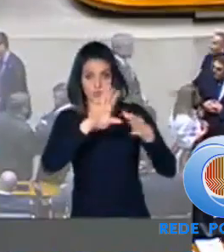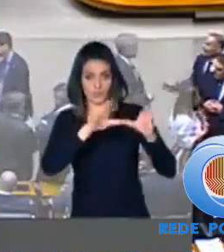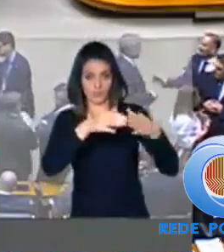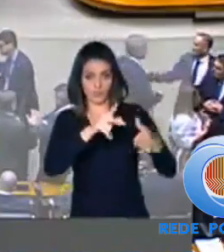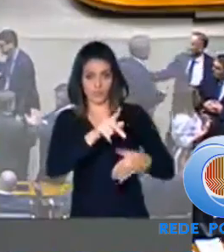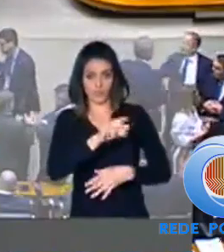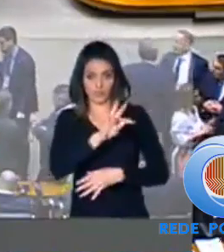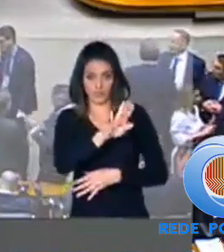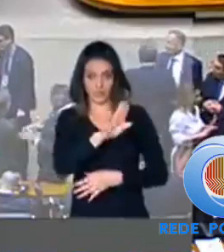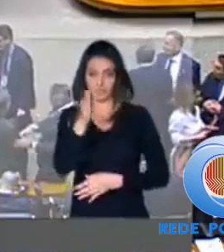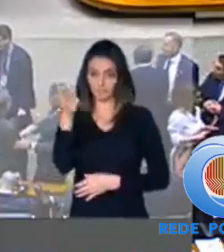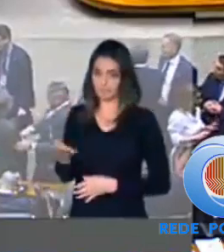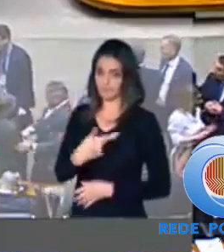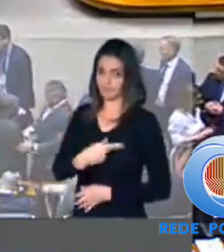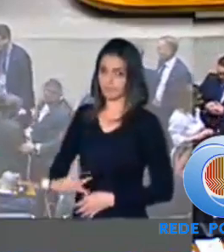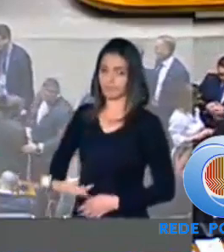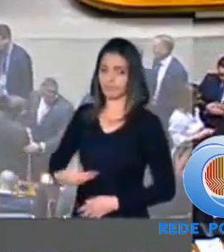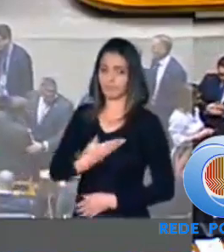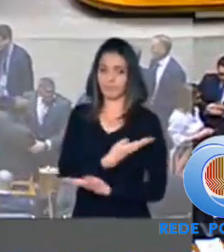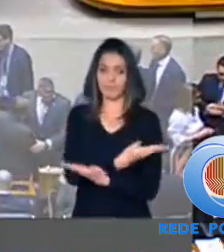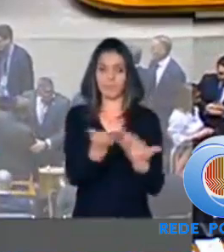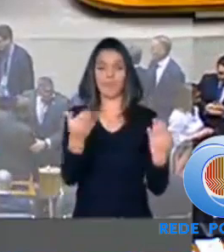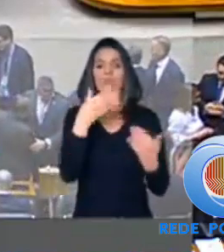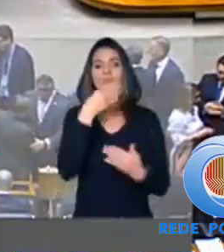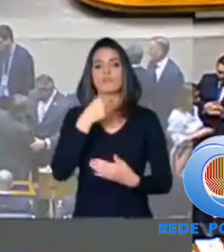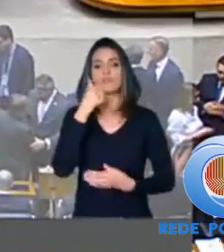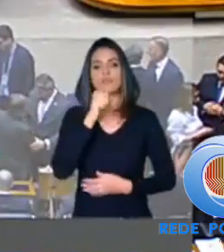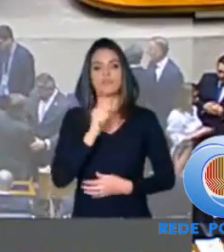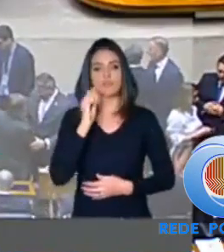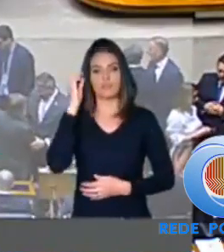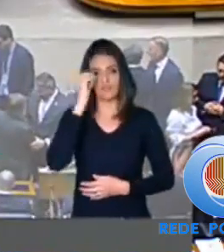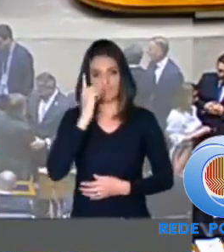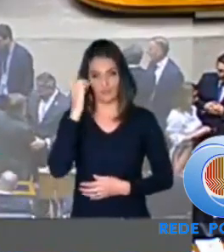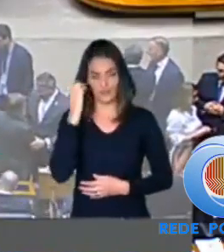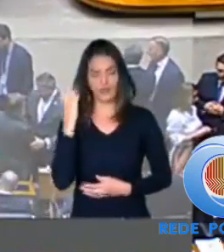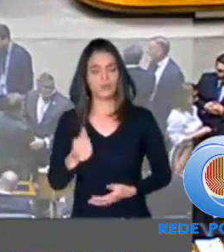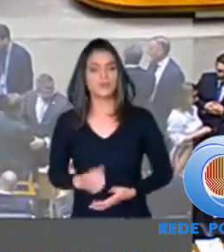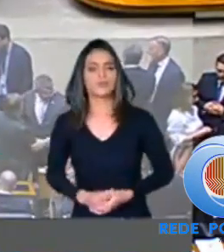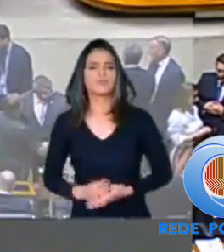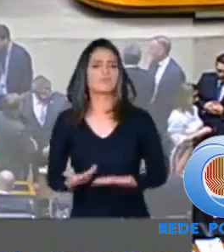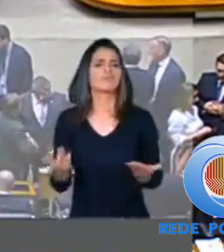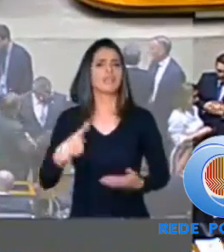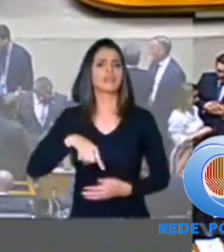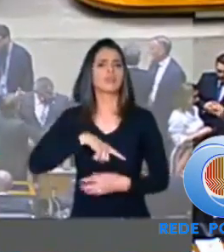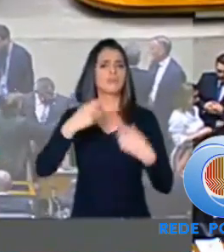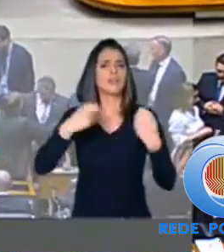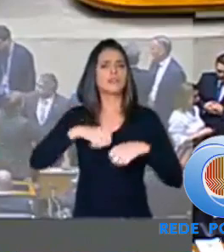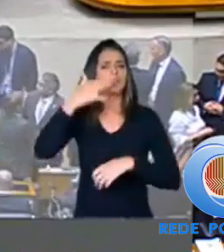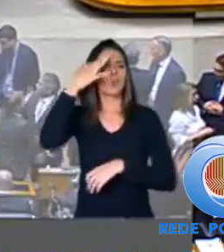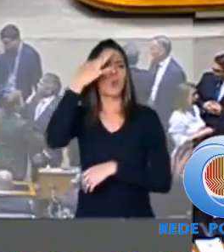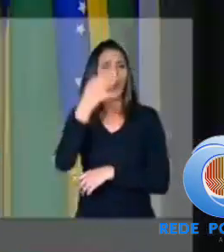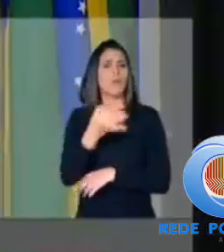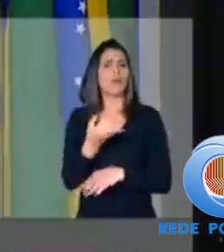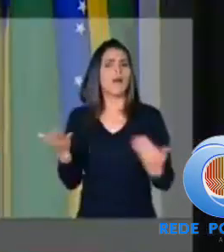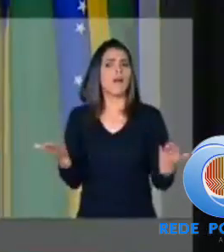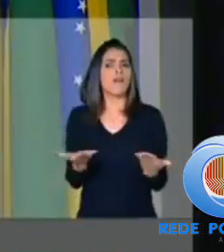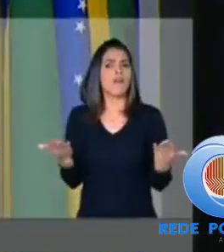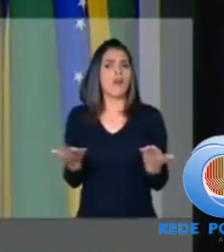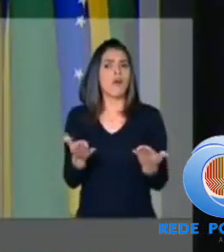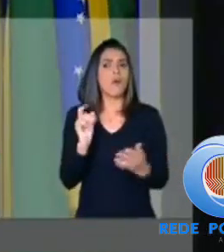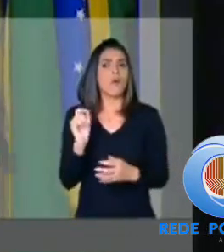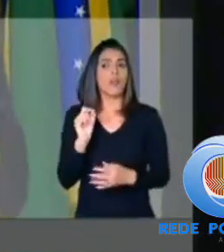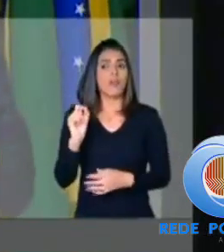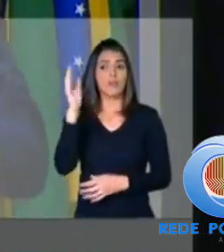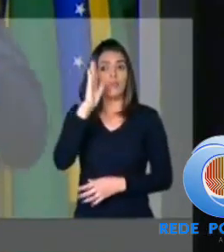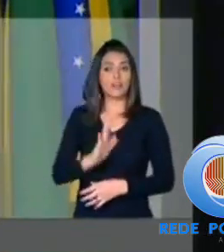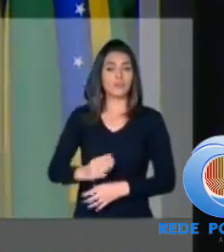Rodrigo, colegas deputadas, colegas deputados, o que a gente precisa entender nesse momento que o país